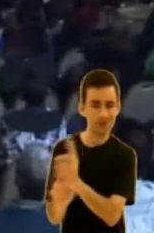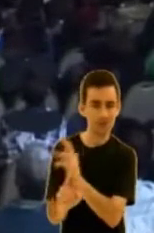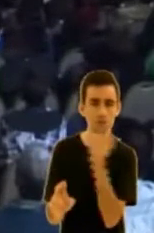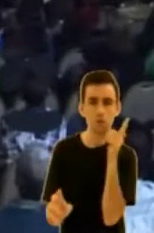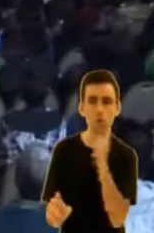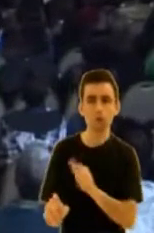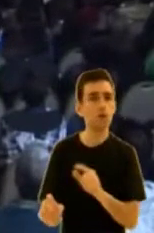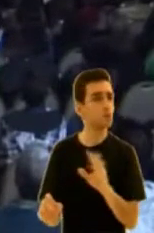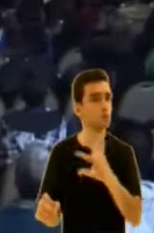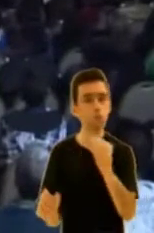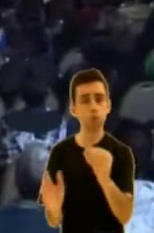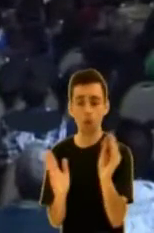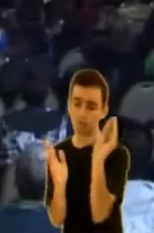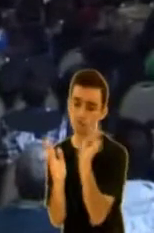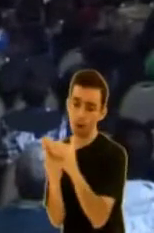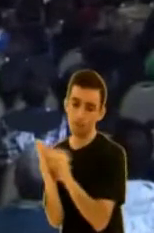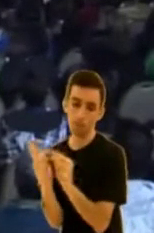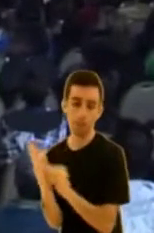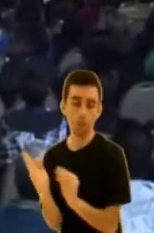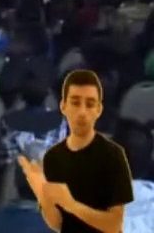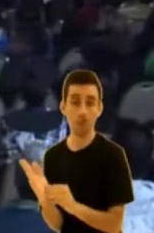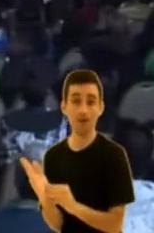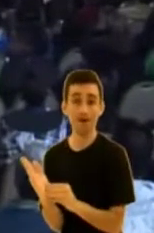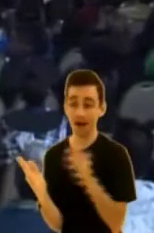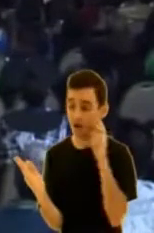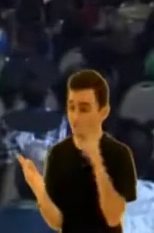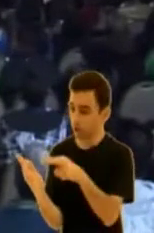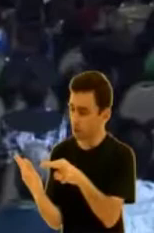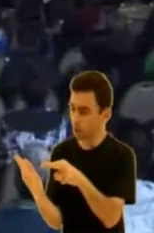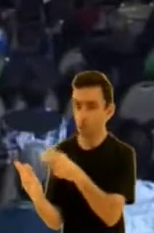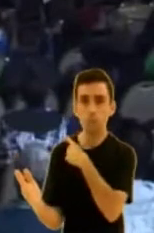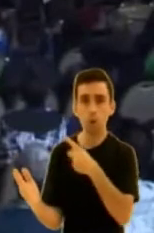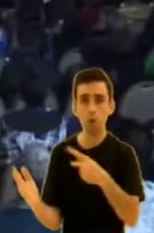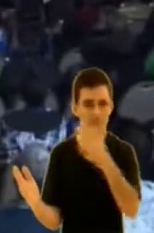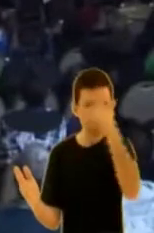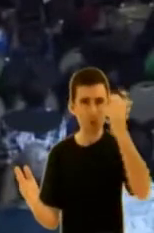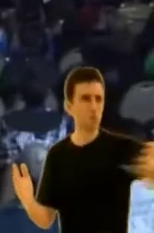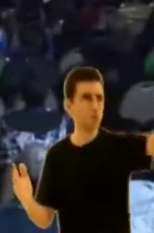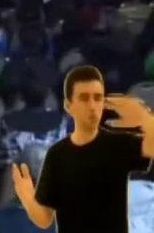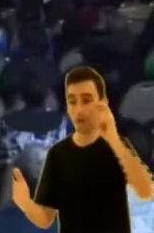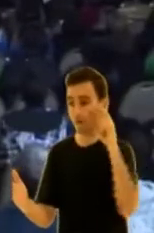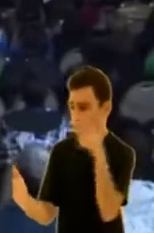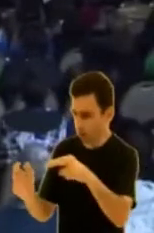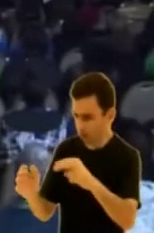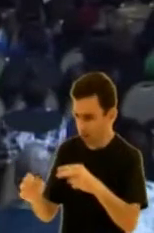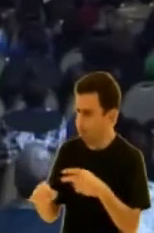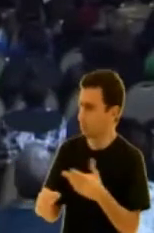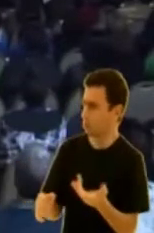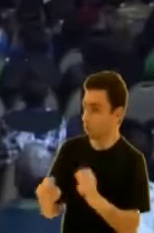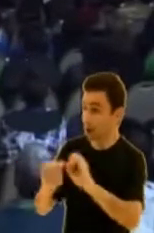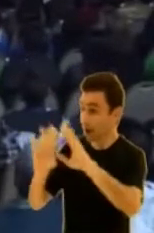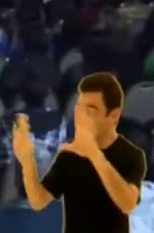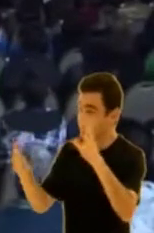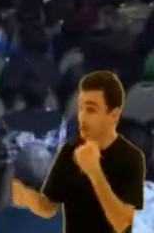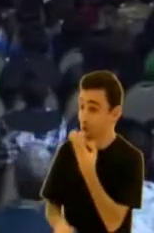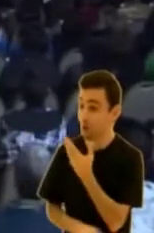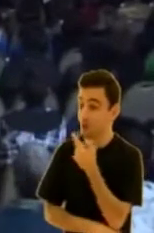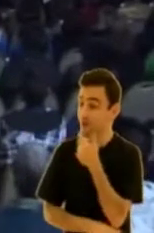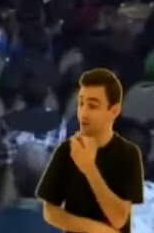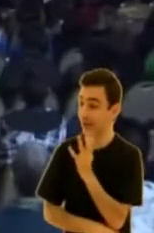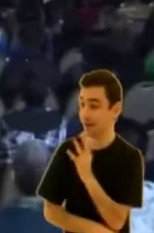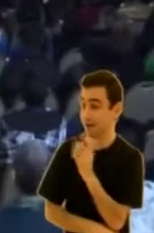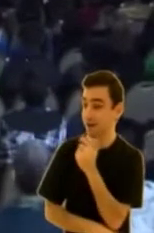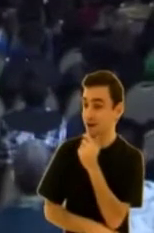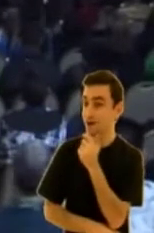registrado. Tudo fica transparente, tudo fica público. Todos têm acesso a esses